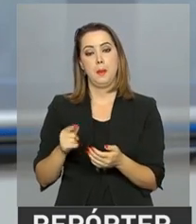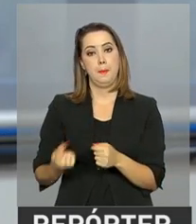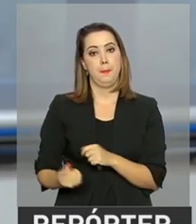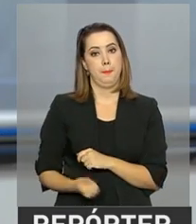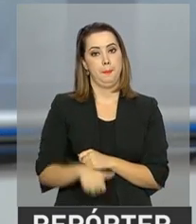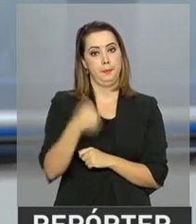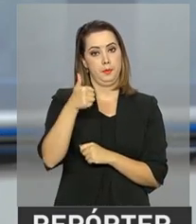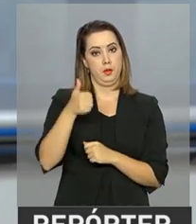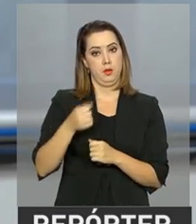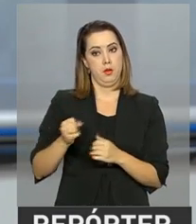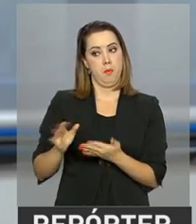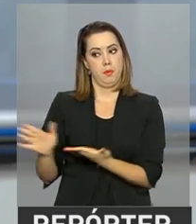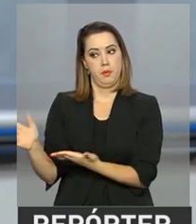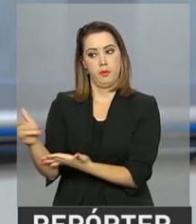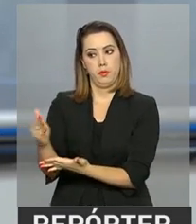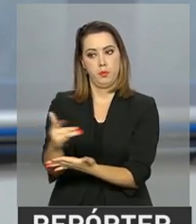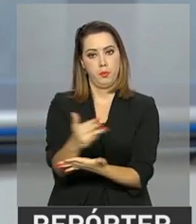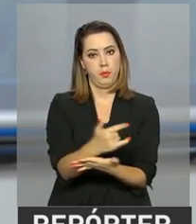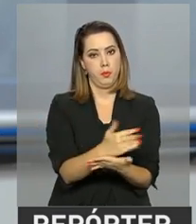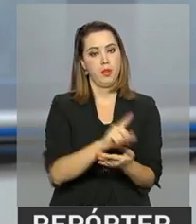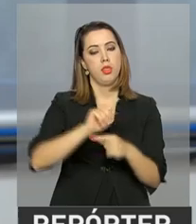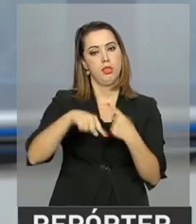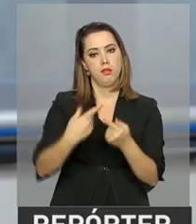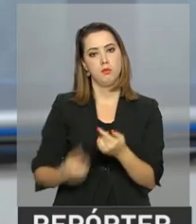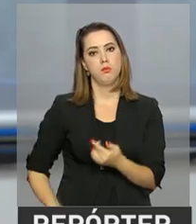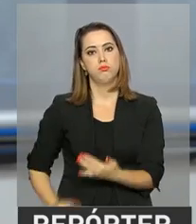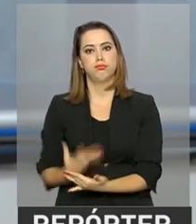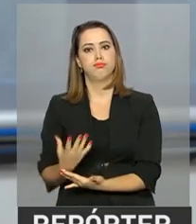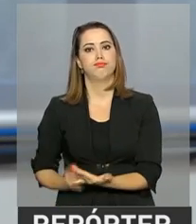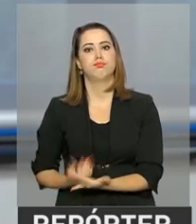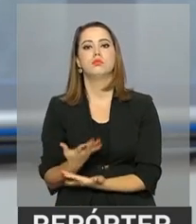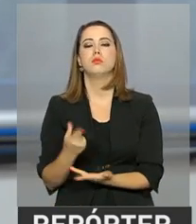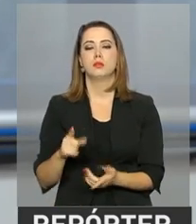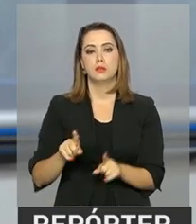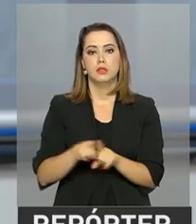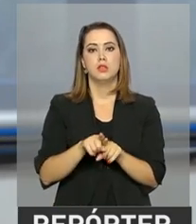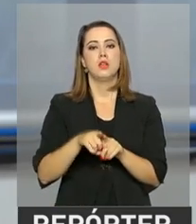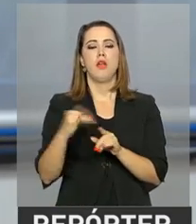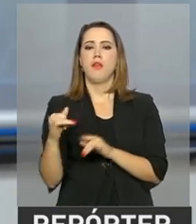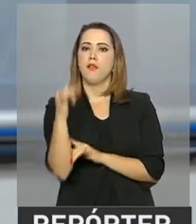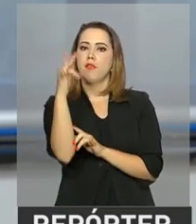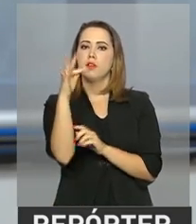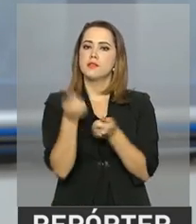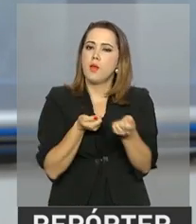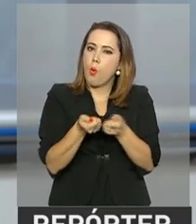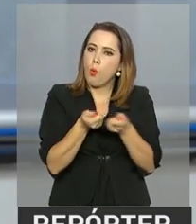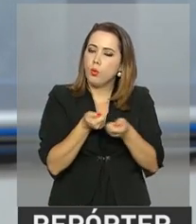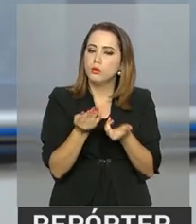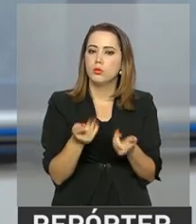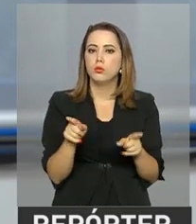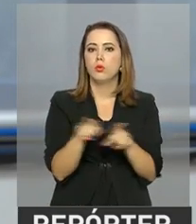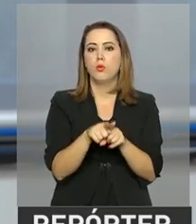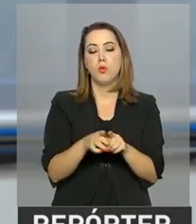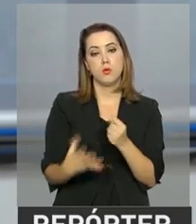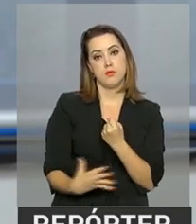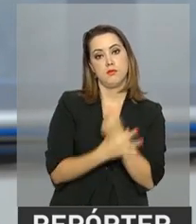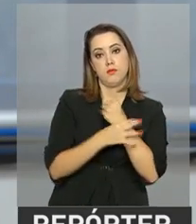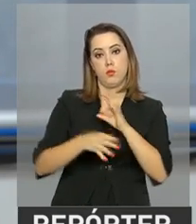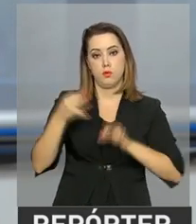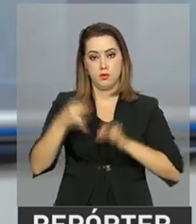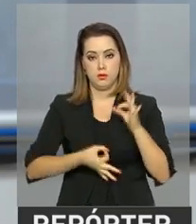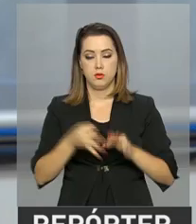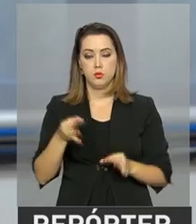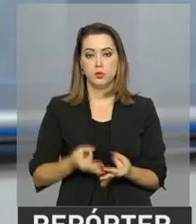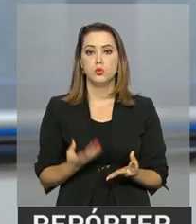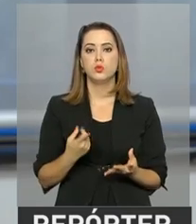que arrecada que é ter a inflação sobre controle que é garantir segurança jurídica que